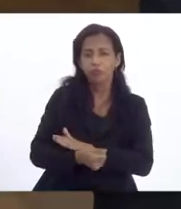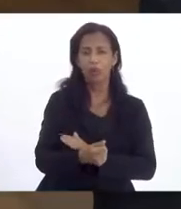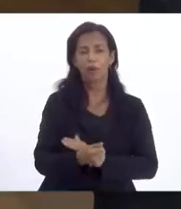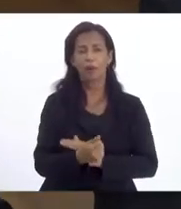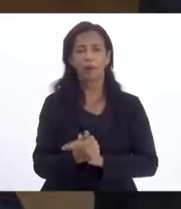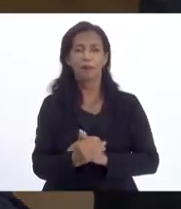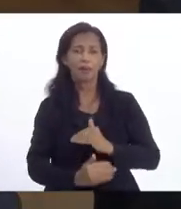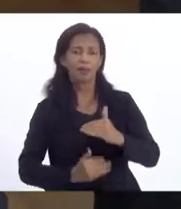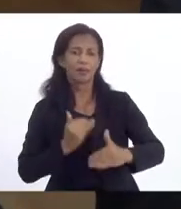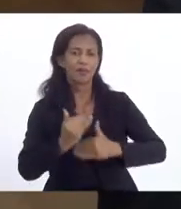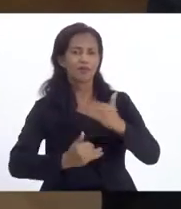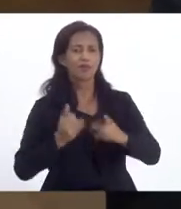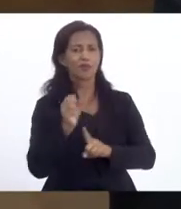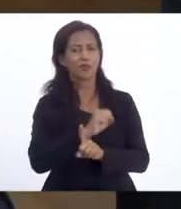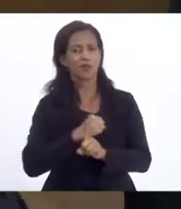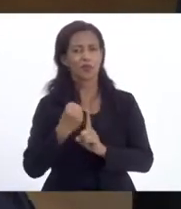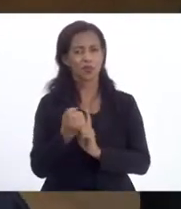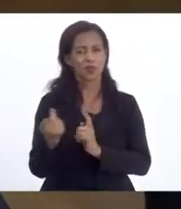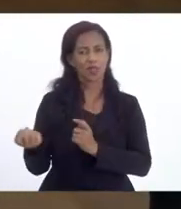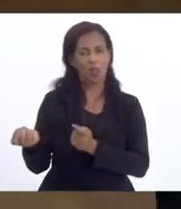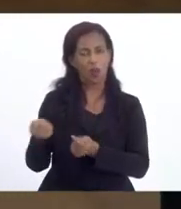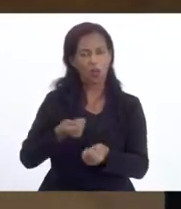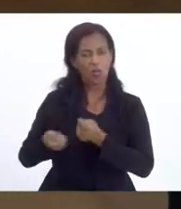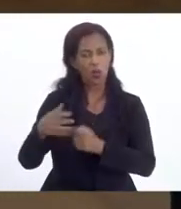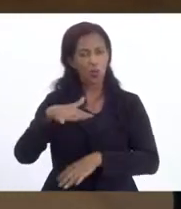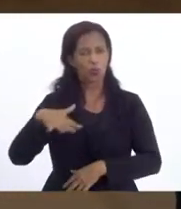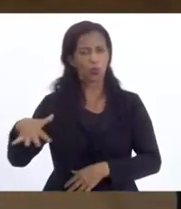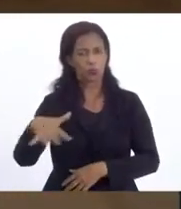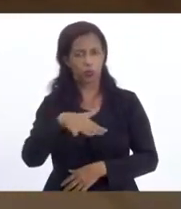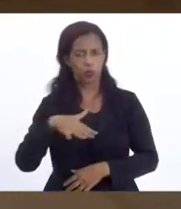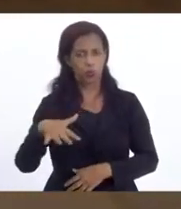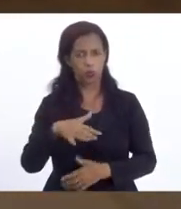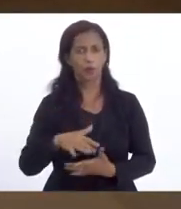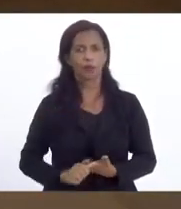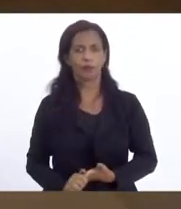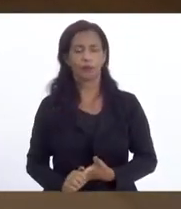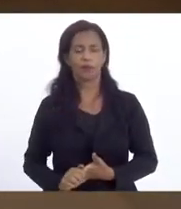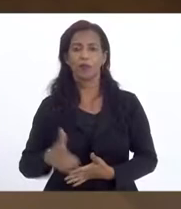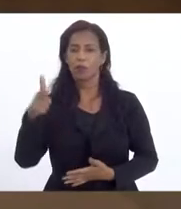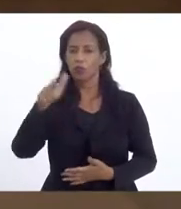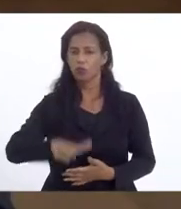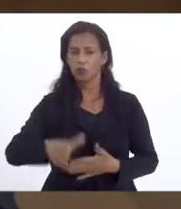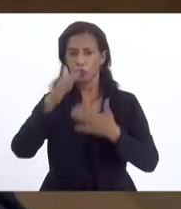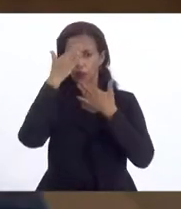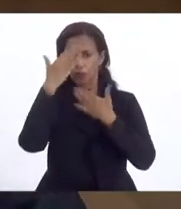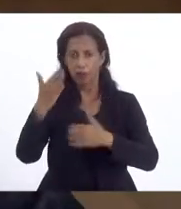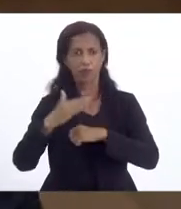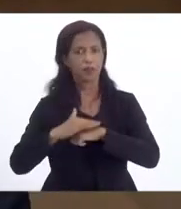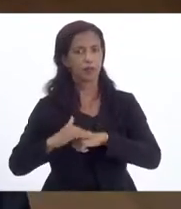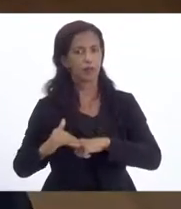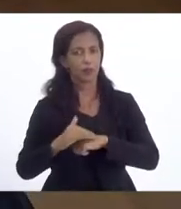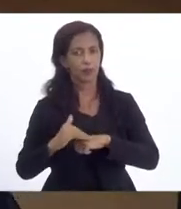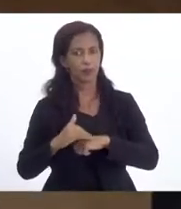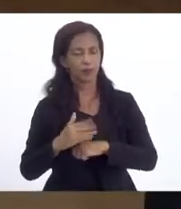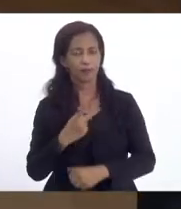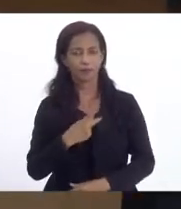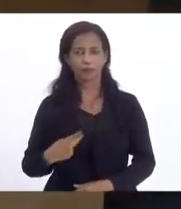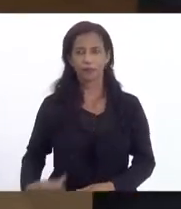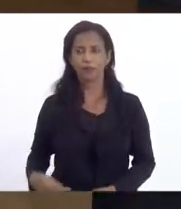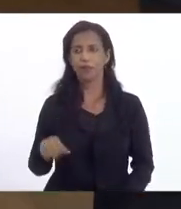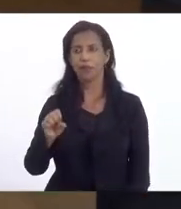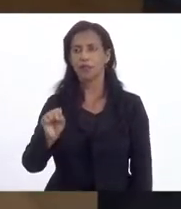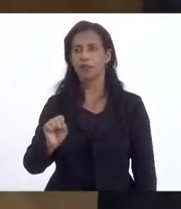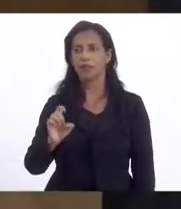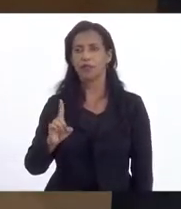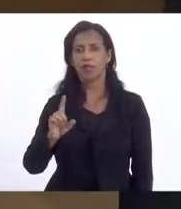desenvolvimento econômico, o desenvolvimento social na região. Então, mais uma vez, agradecer o carinho do presidente do CDL